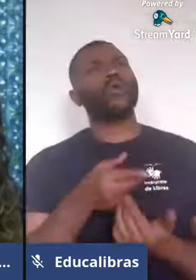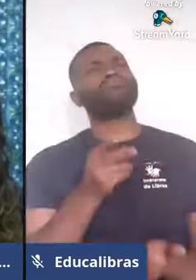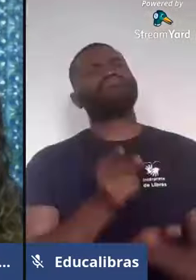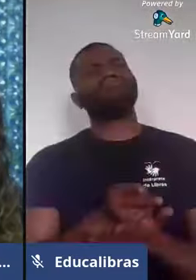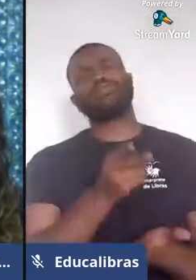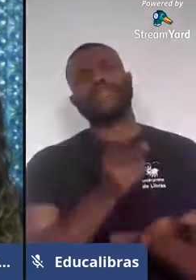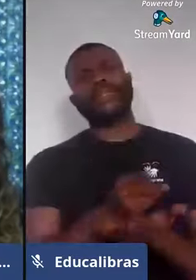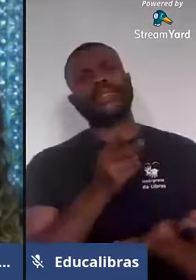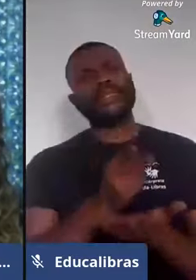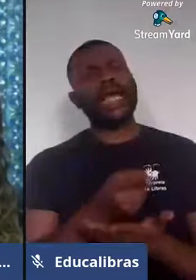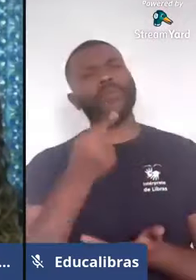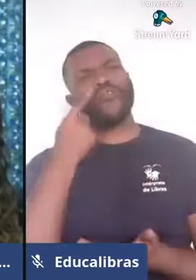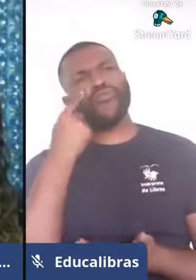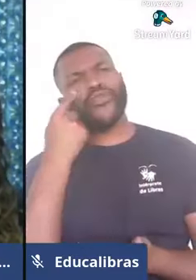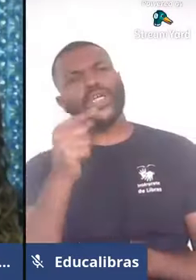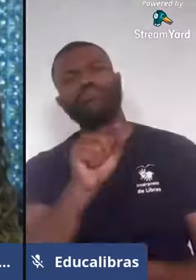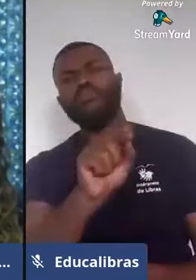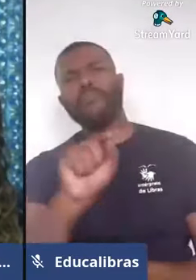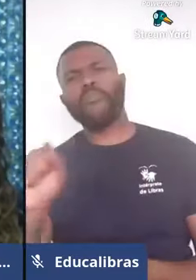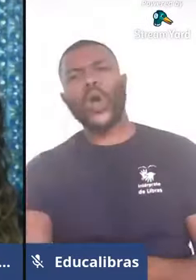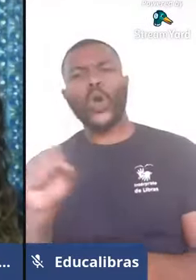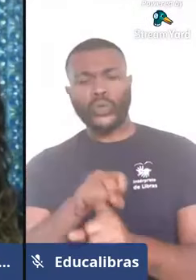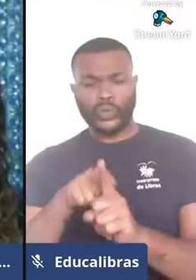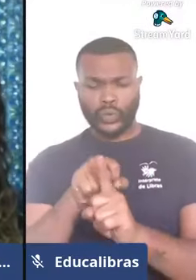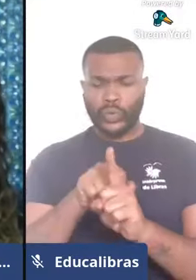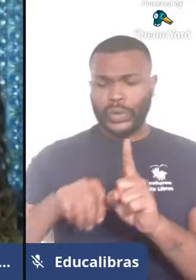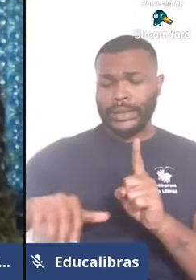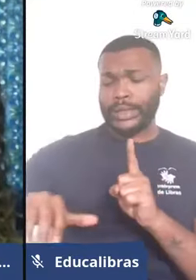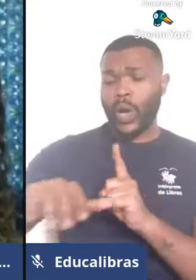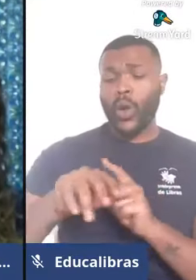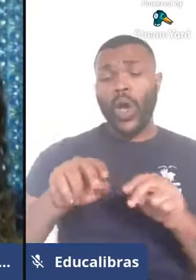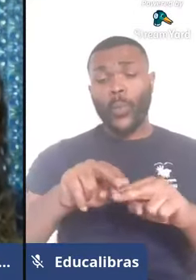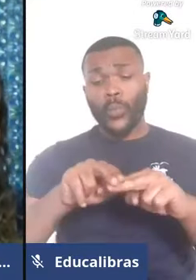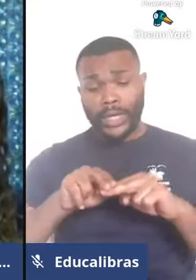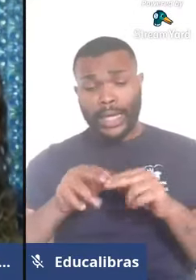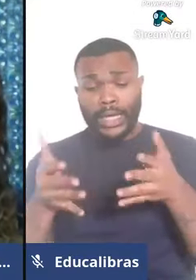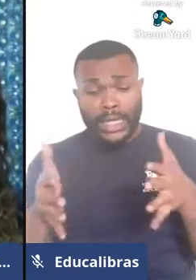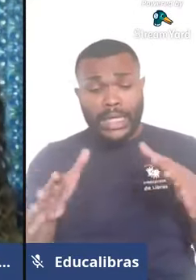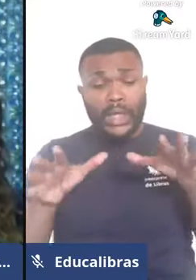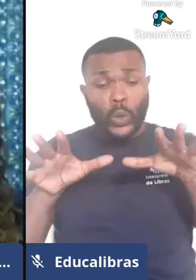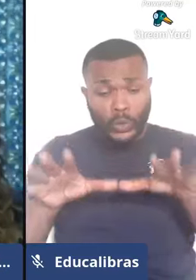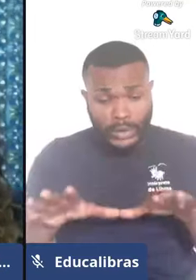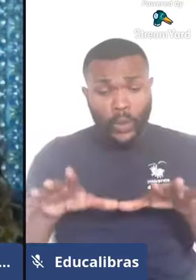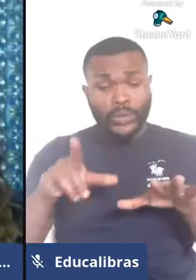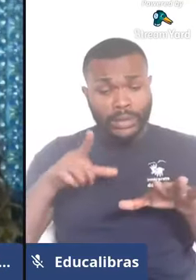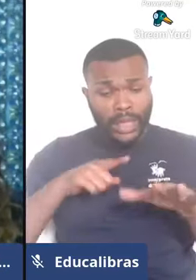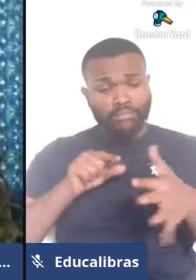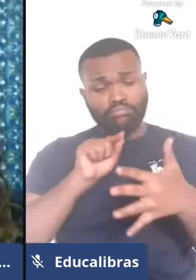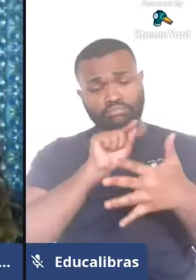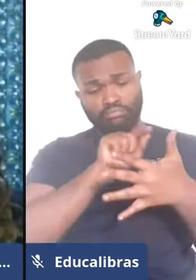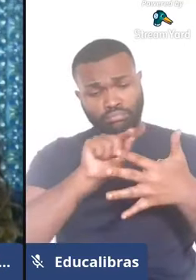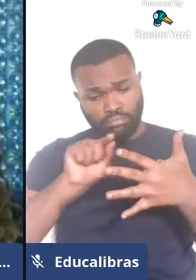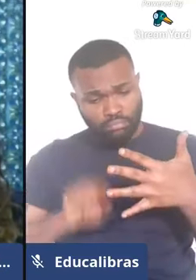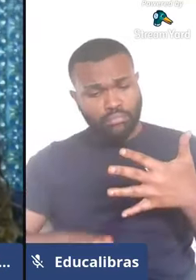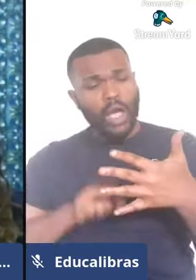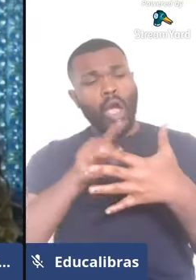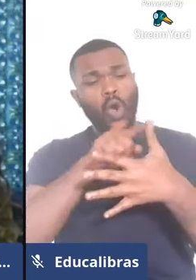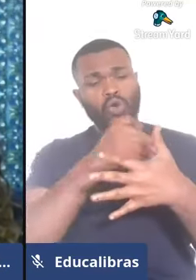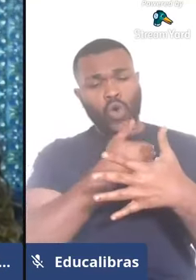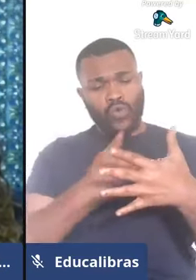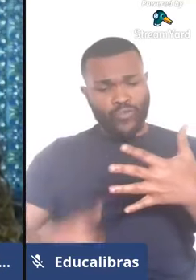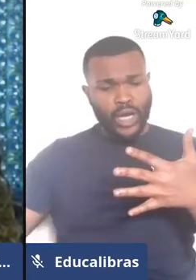atores sociais, né? Porque esse processo da inclusão ele é feito por muitos atores, né? A gente tem o governo, a gente tem as empresas, a gente tem as organizações, né,